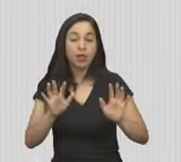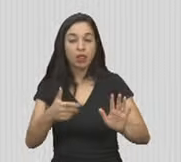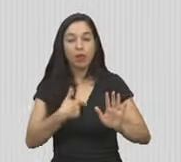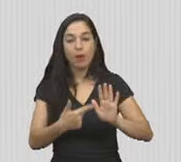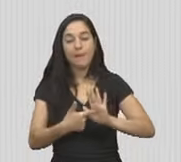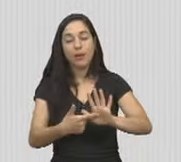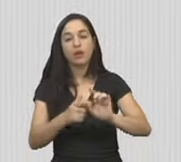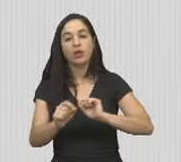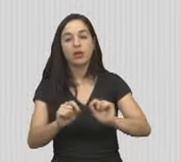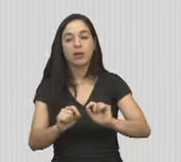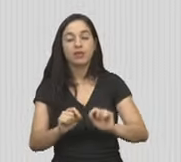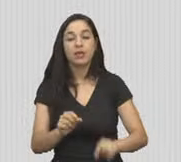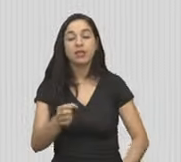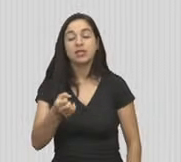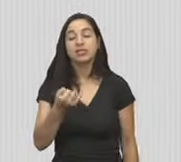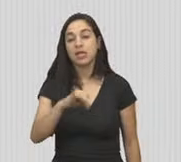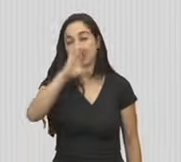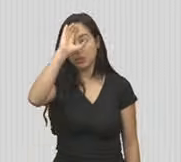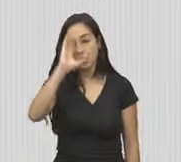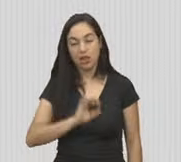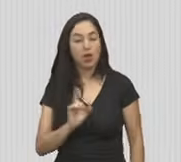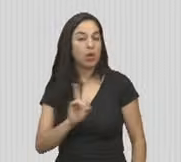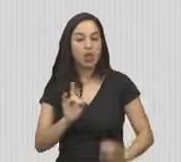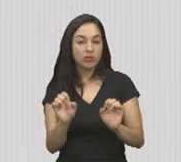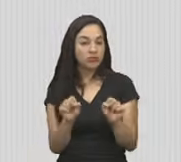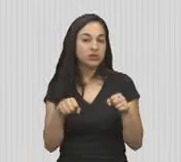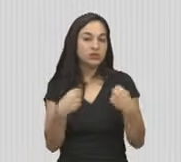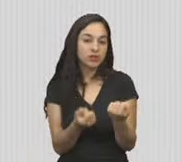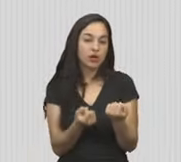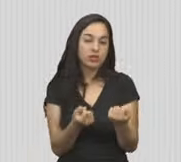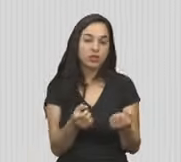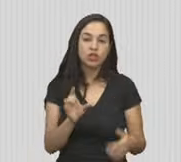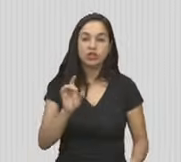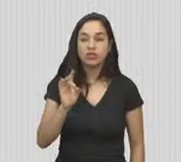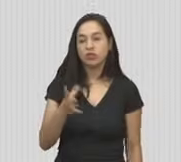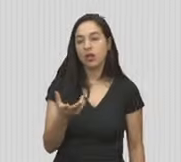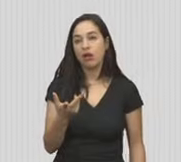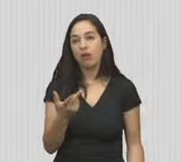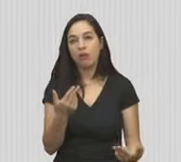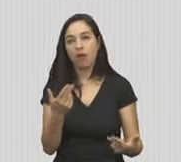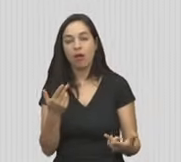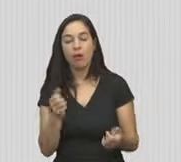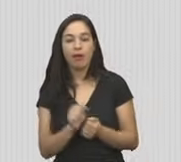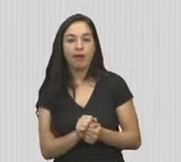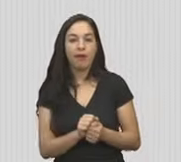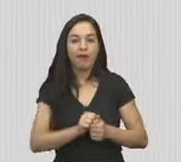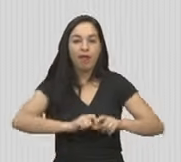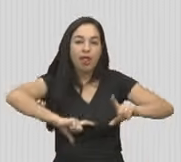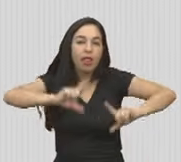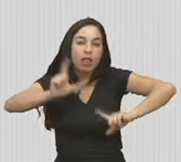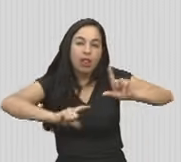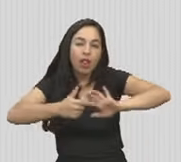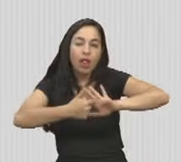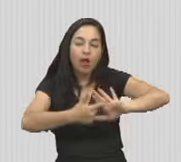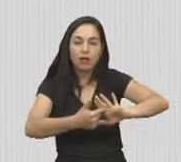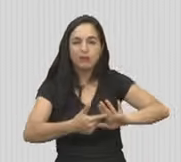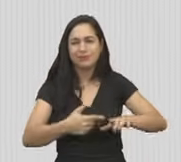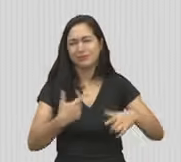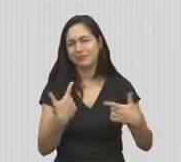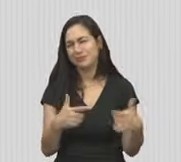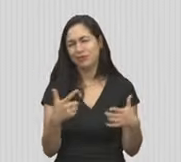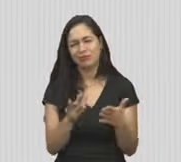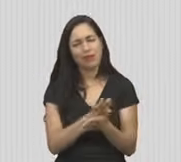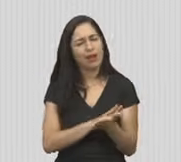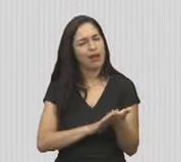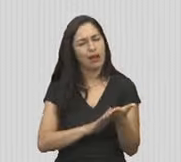ali que, sem o cidadão engajado, isso vai virar apenas um Big Brother, um emaranhado de tecnologia, e não vai trazer o